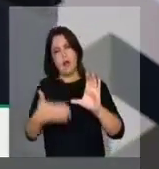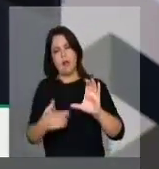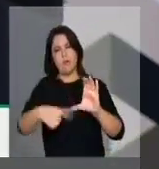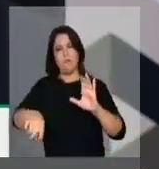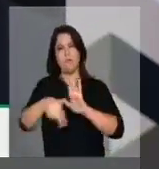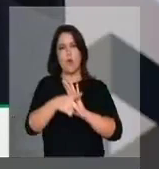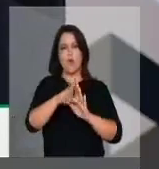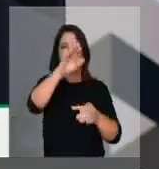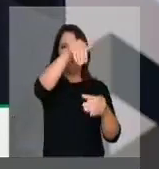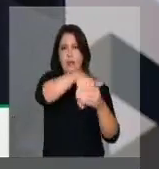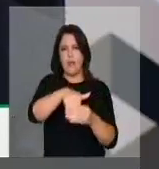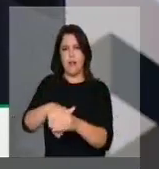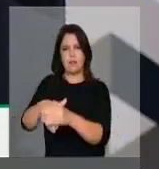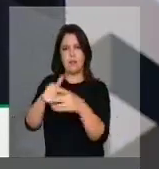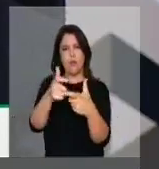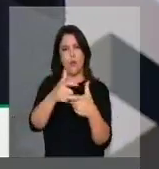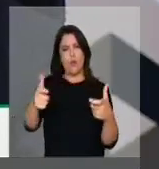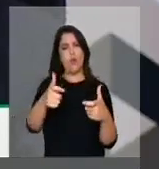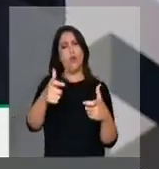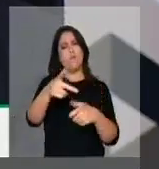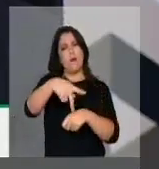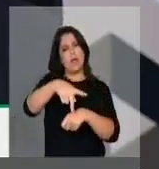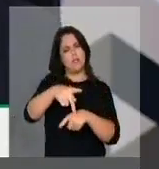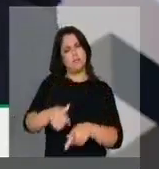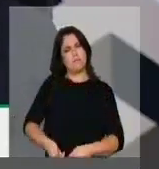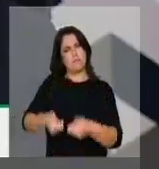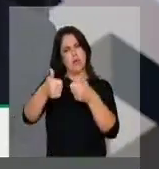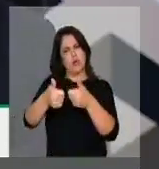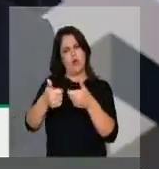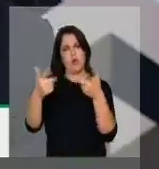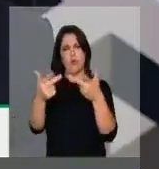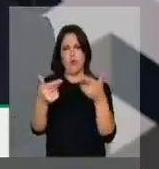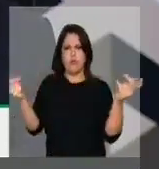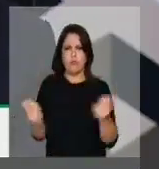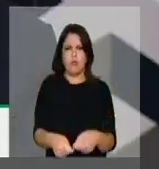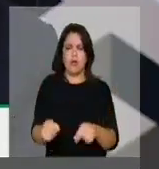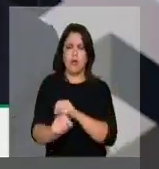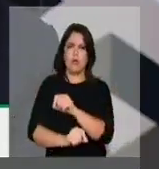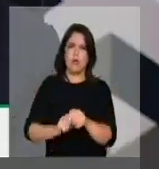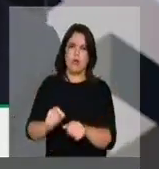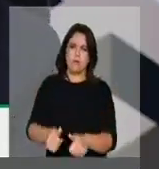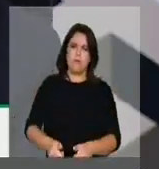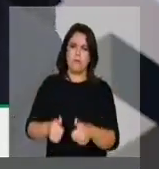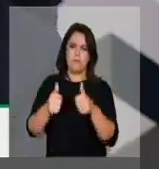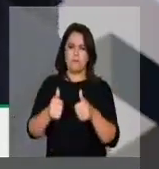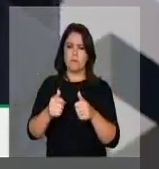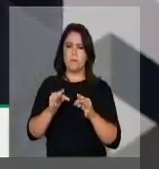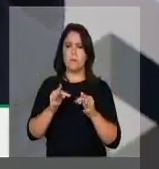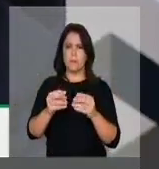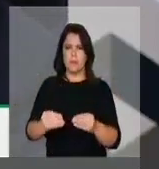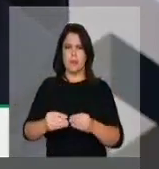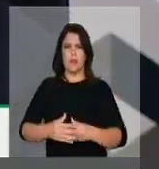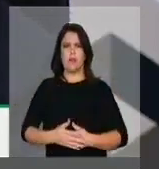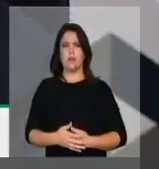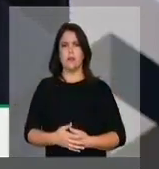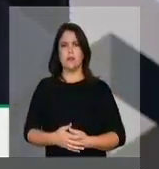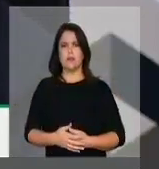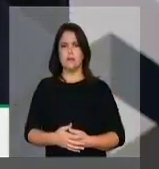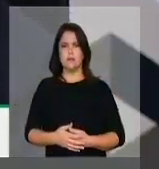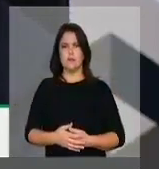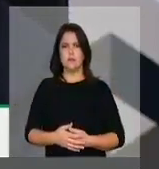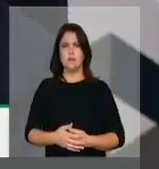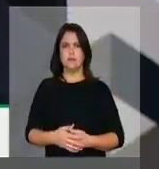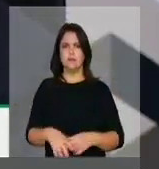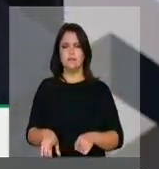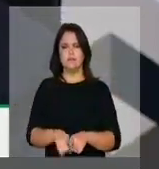dos sistemas eleitorais mais racionais, ao lado de permitir uma melhor sincronia entre cidadãos e